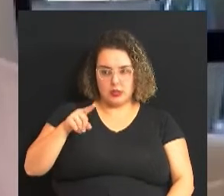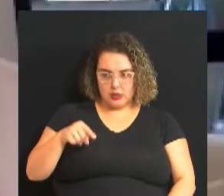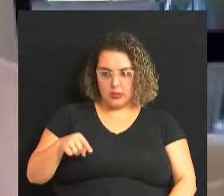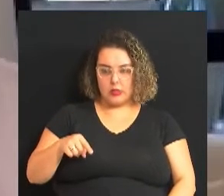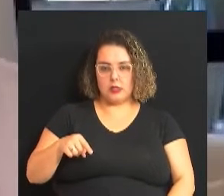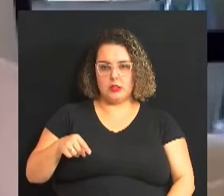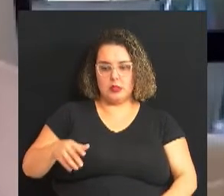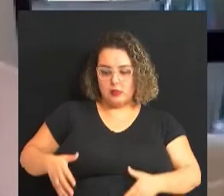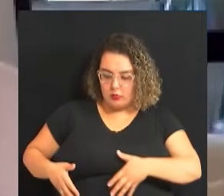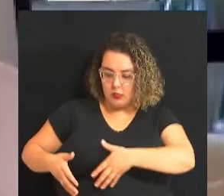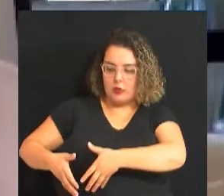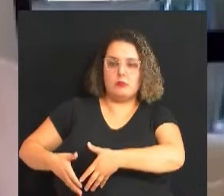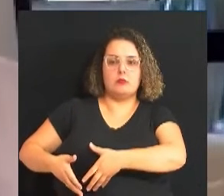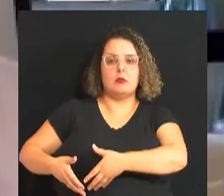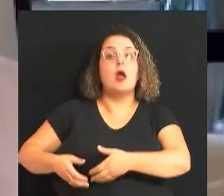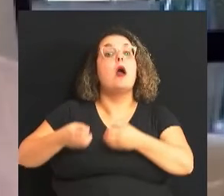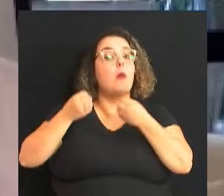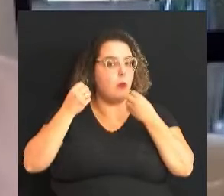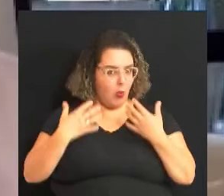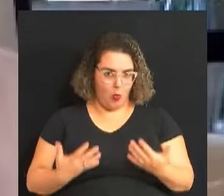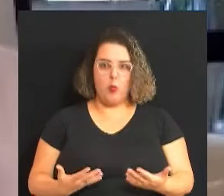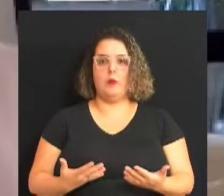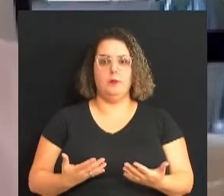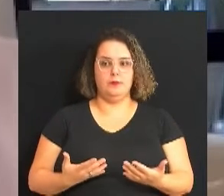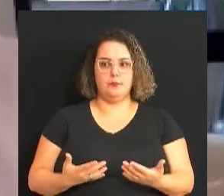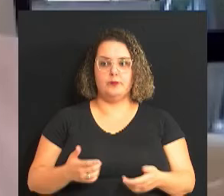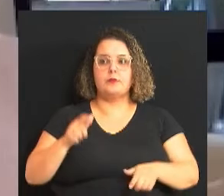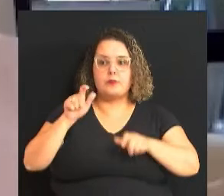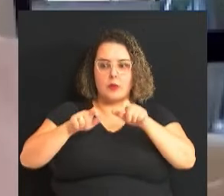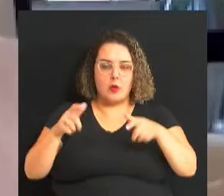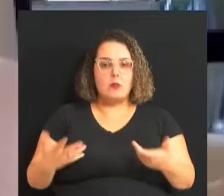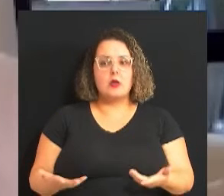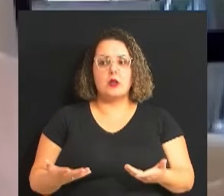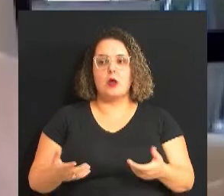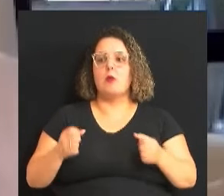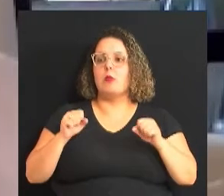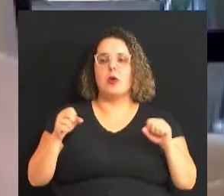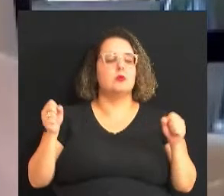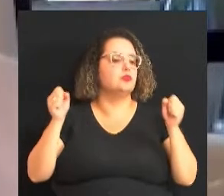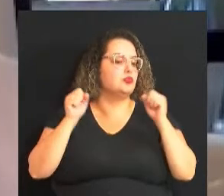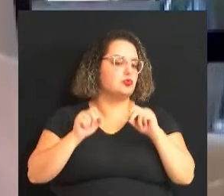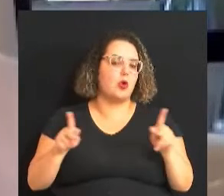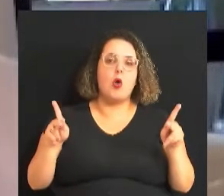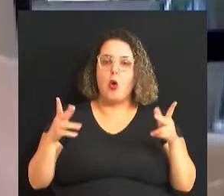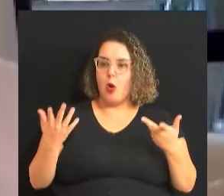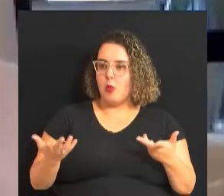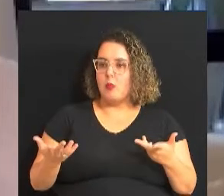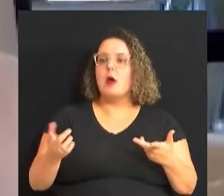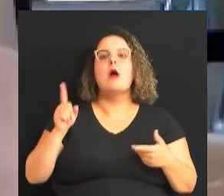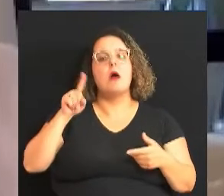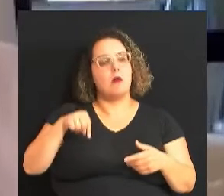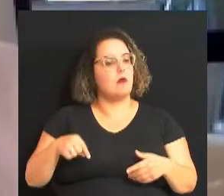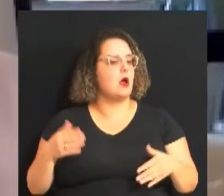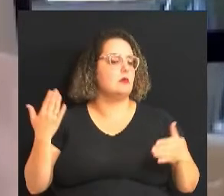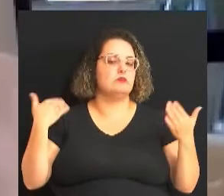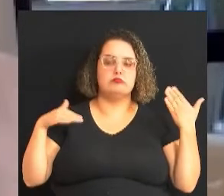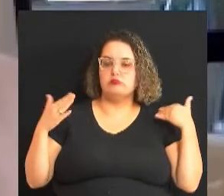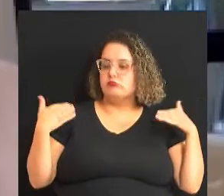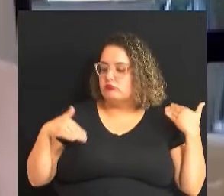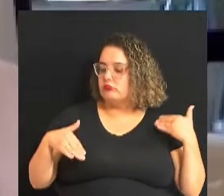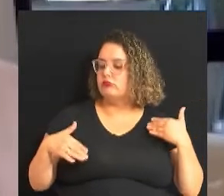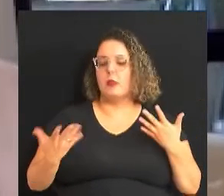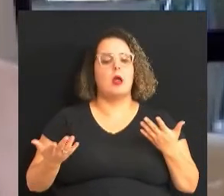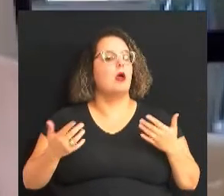intestinal é muito boa. A pessoa pode ir ao shopping, ela vai num parque, ela vai com o filho brincar em